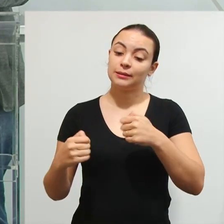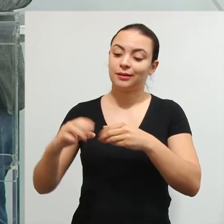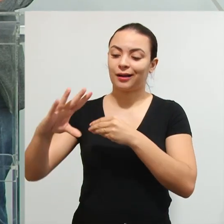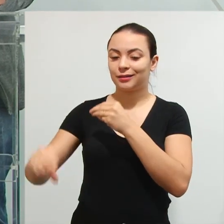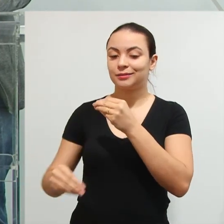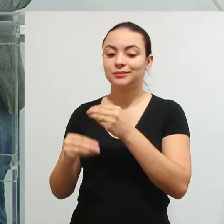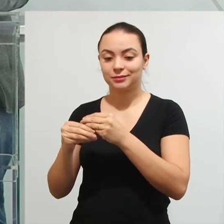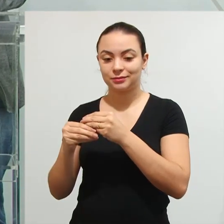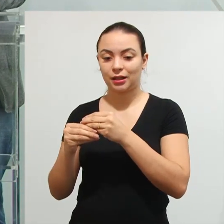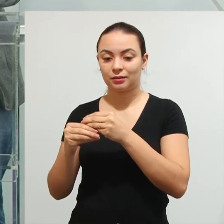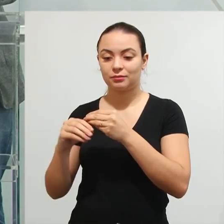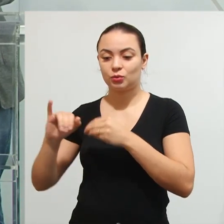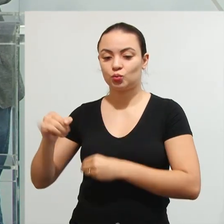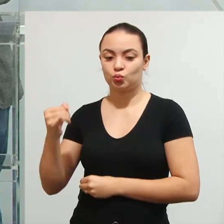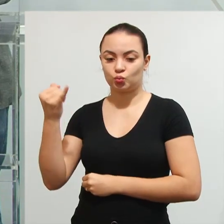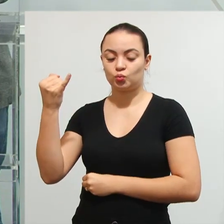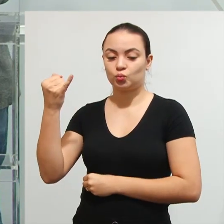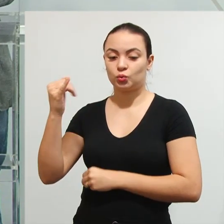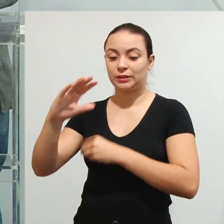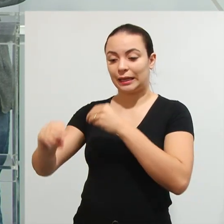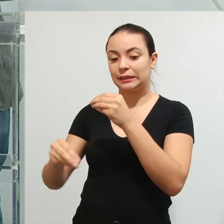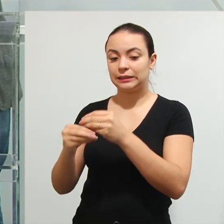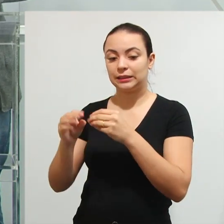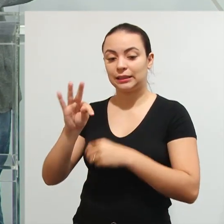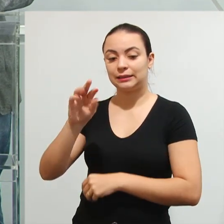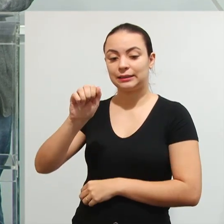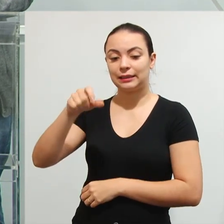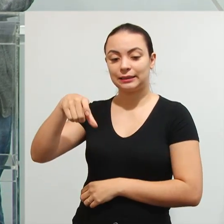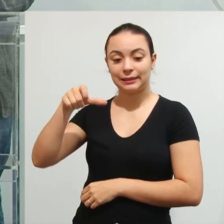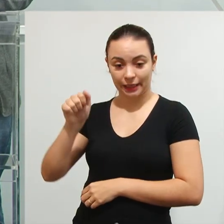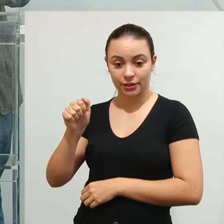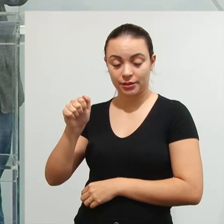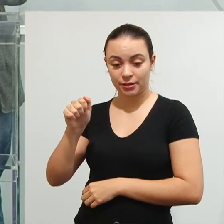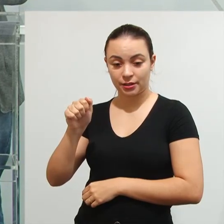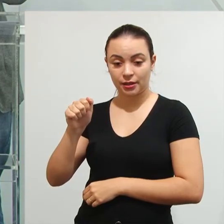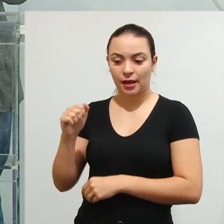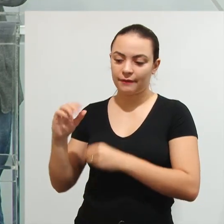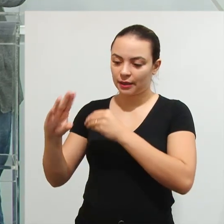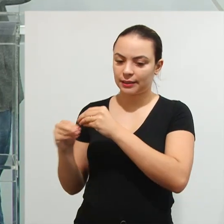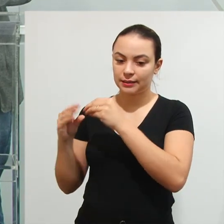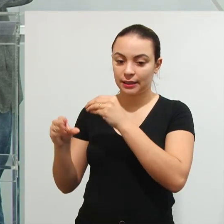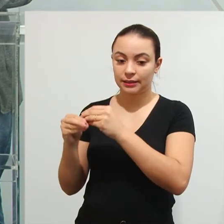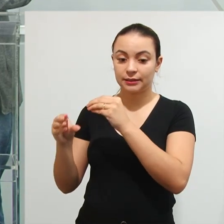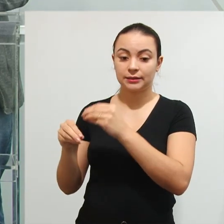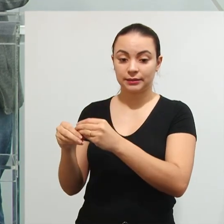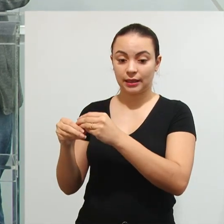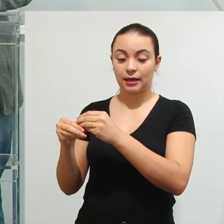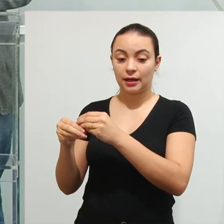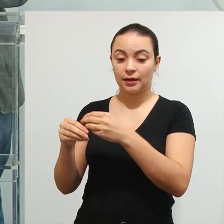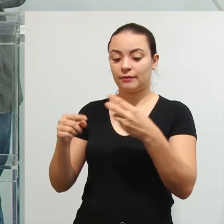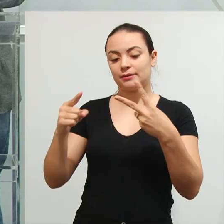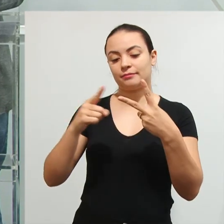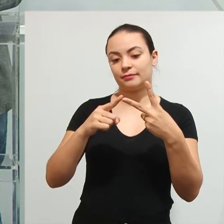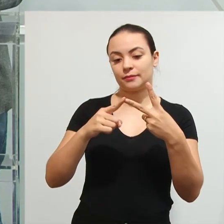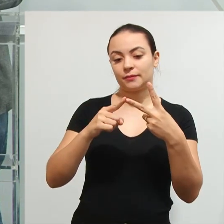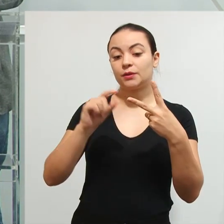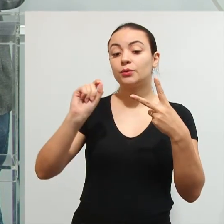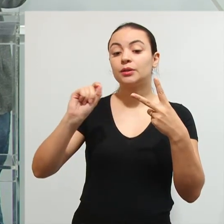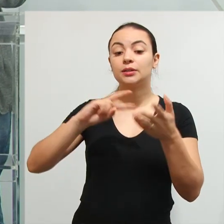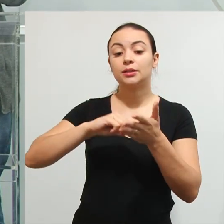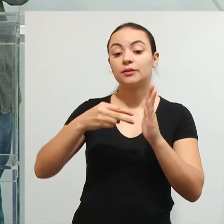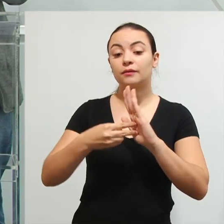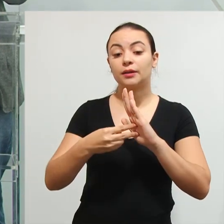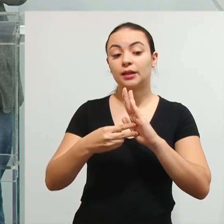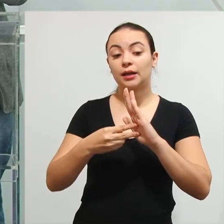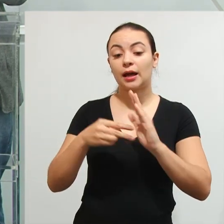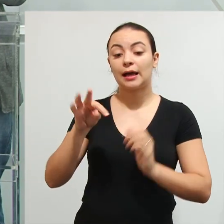ao custo do empréstimo a gente vai chegar na taxa real que também chamadas de taxa efetiva então a taxa efetiva